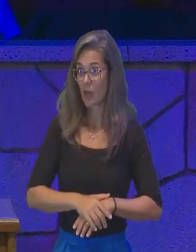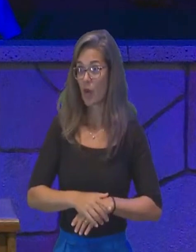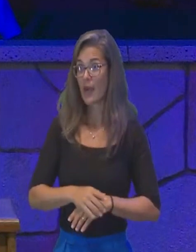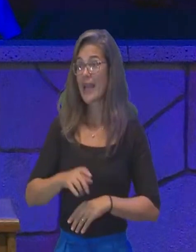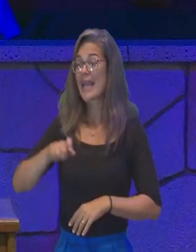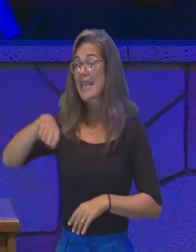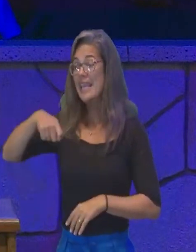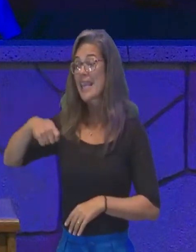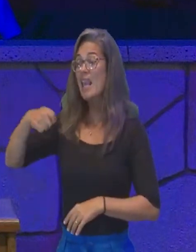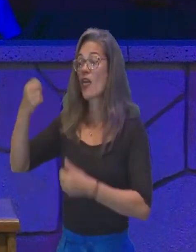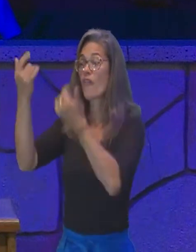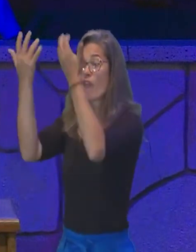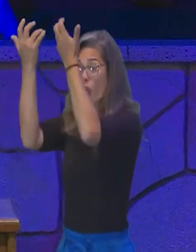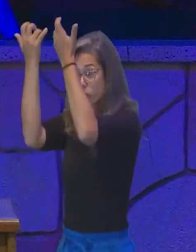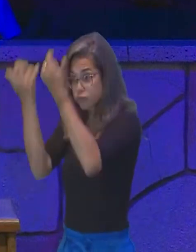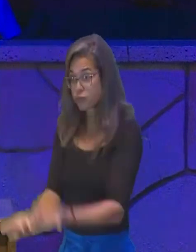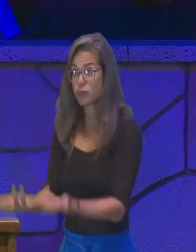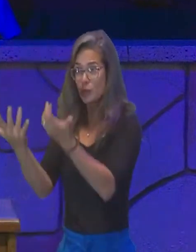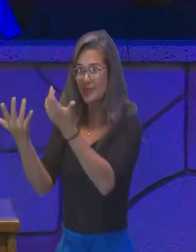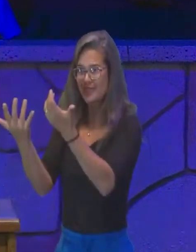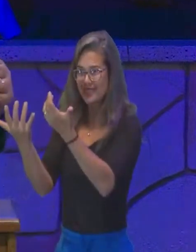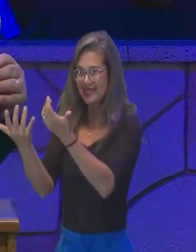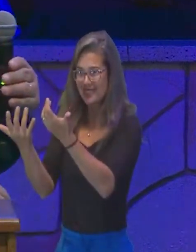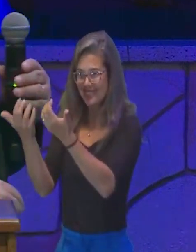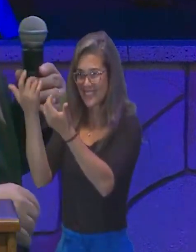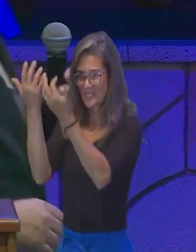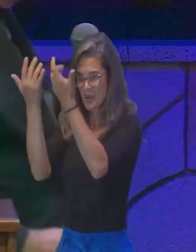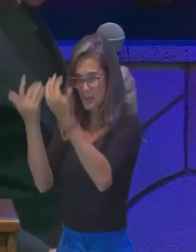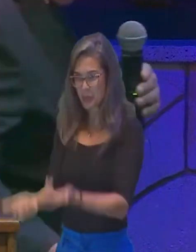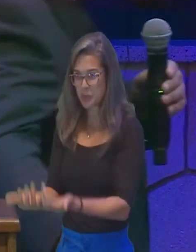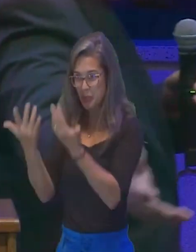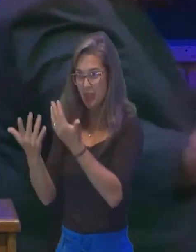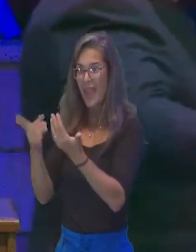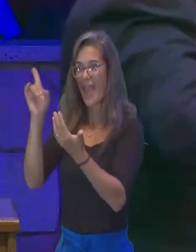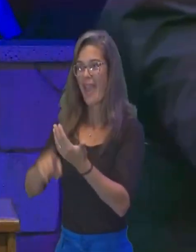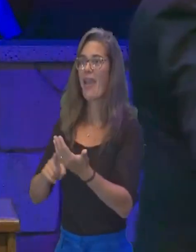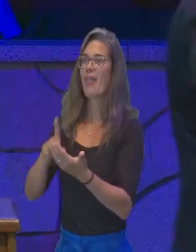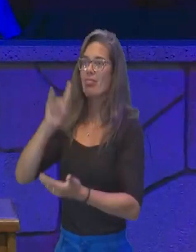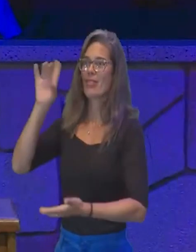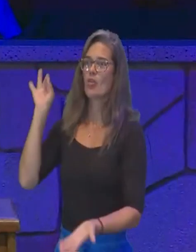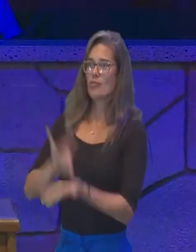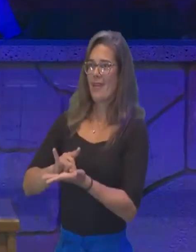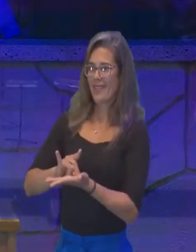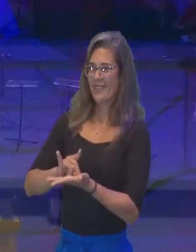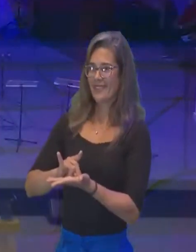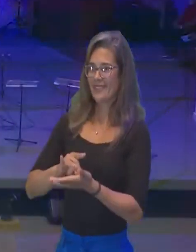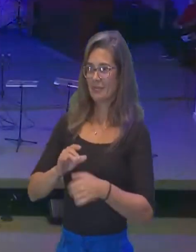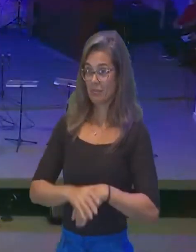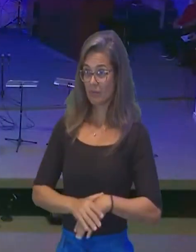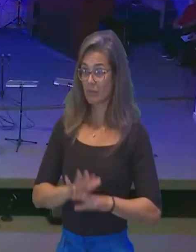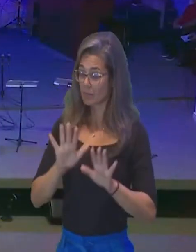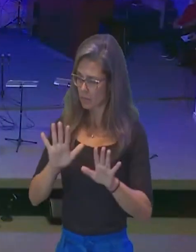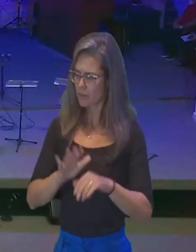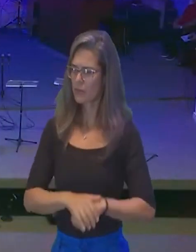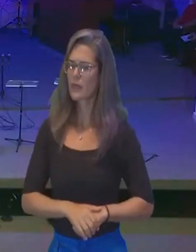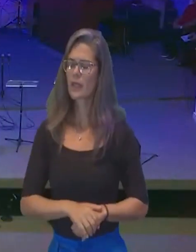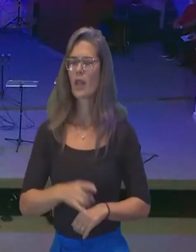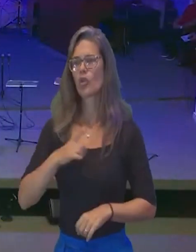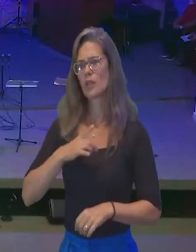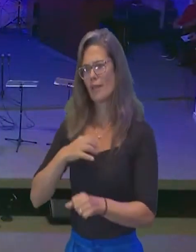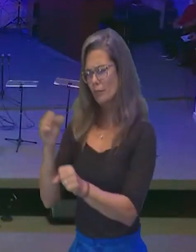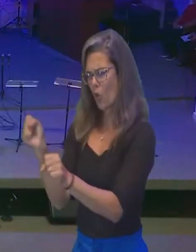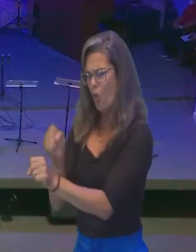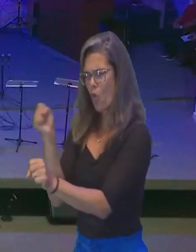partir do verso 20 até o 39, que os homens então fizeram o altar de Baal